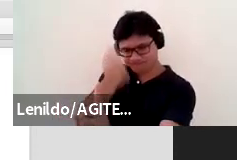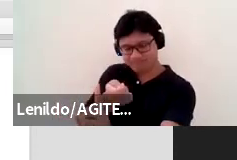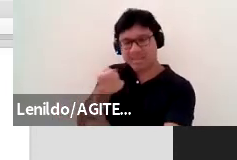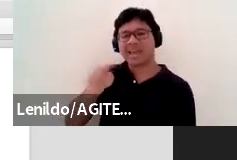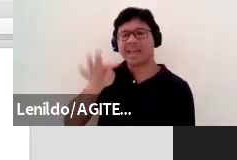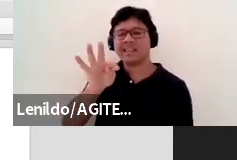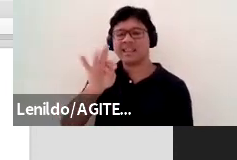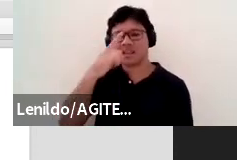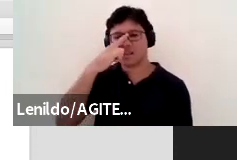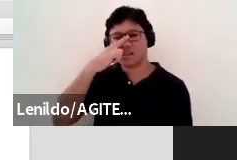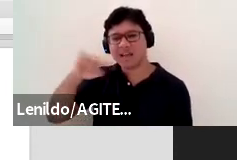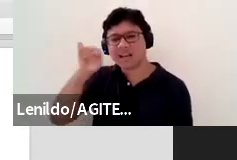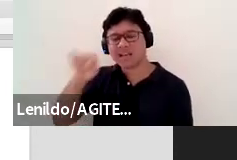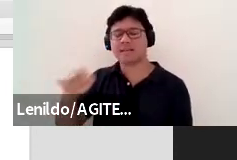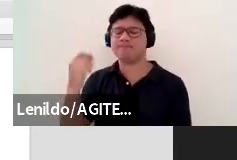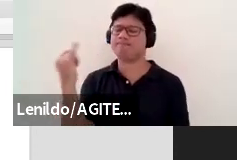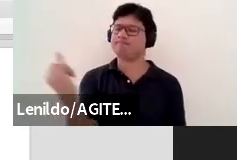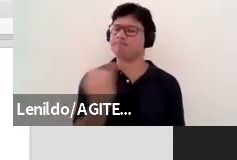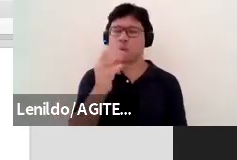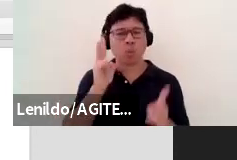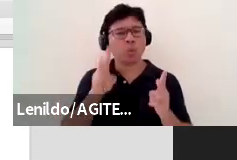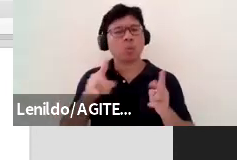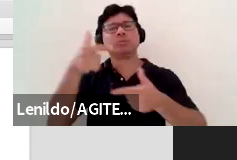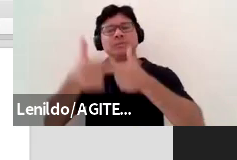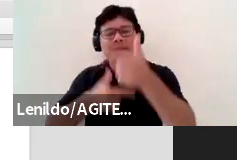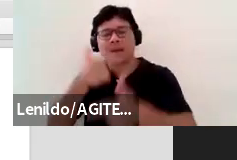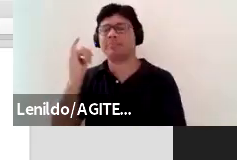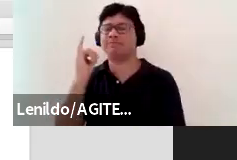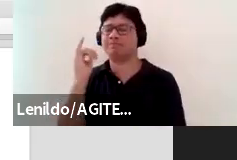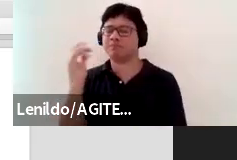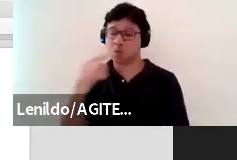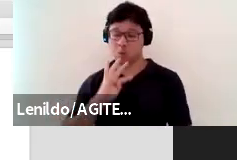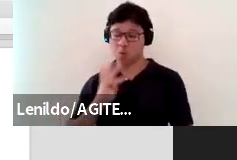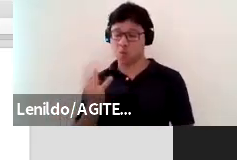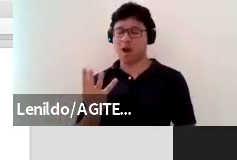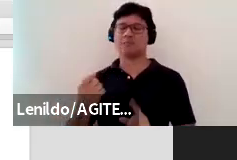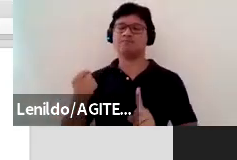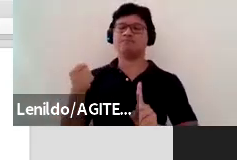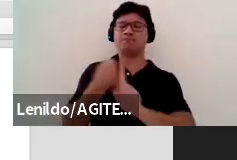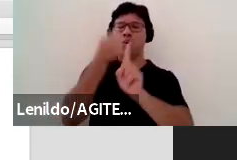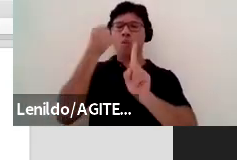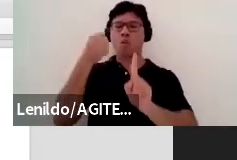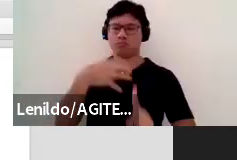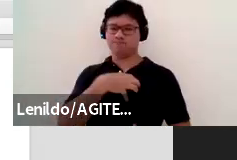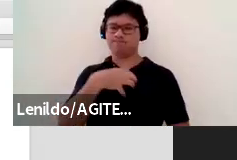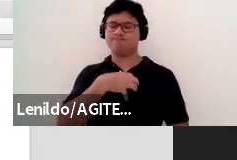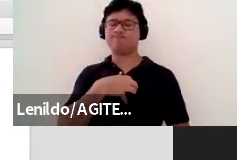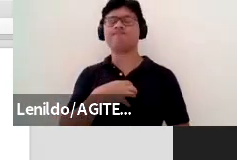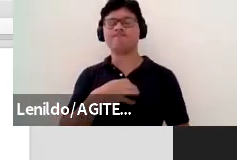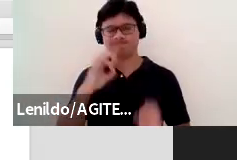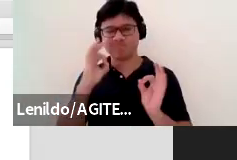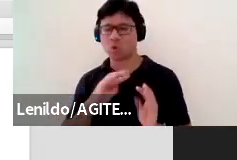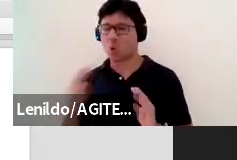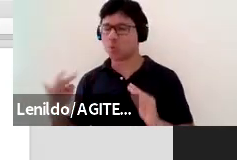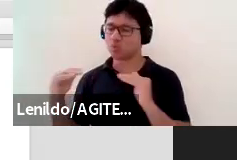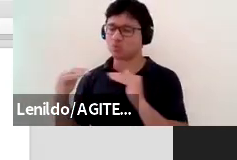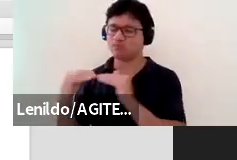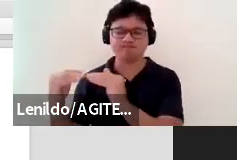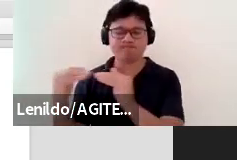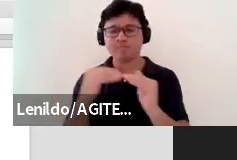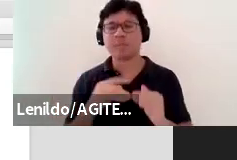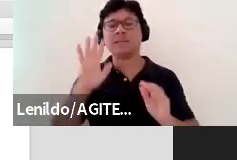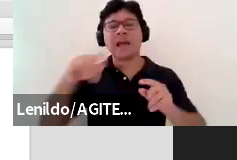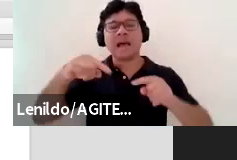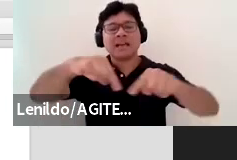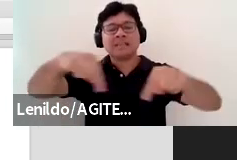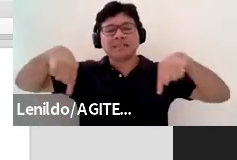é importante, continua sendo para todas nós quatro, é unânime. E a gente conversou com a Tereza já na sala que a